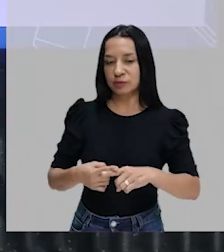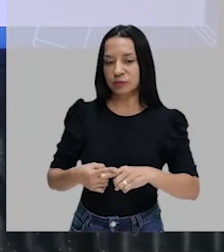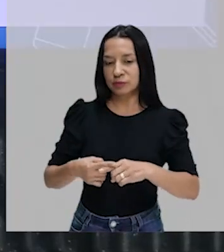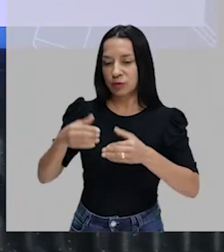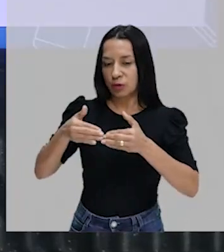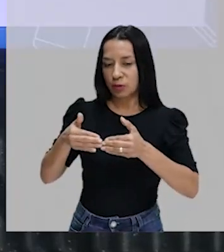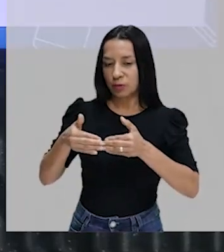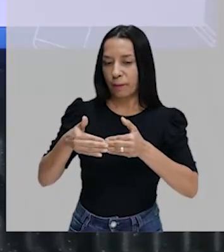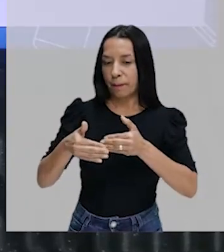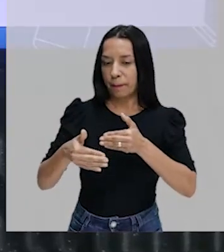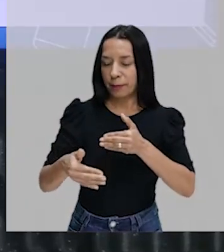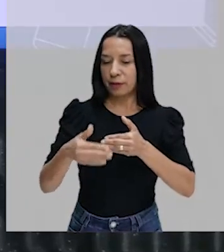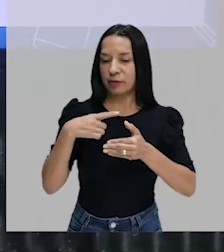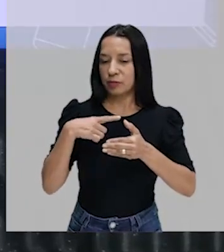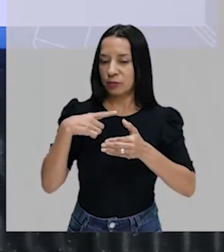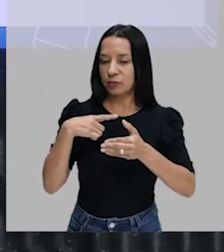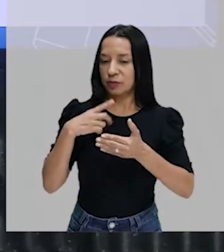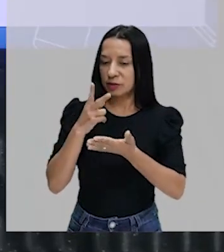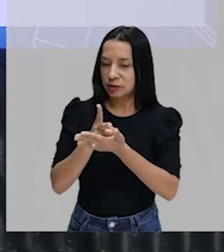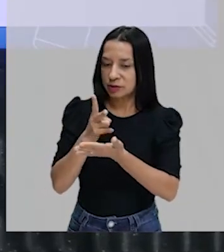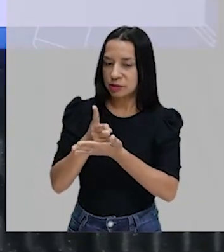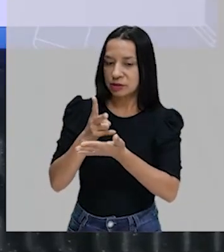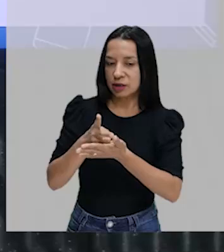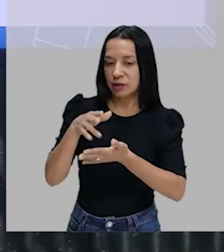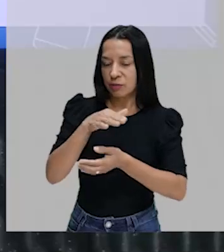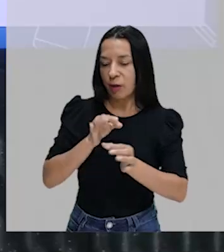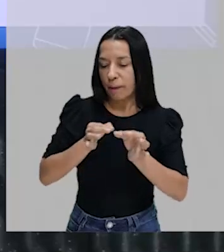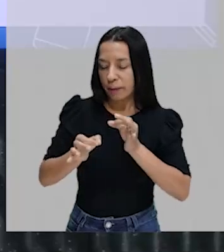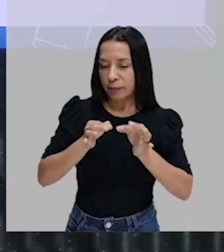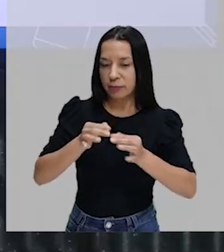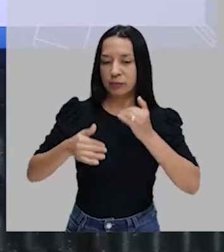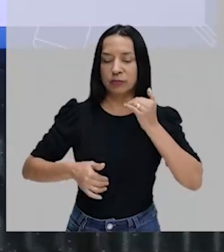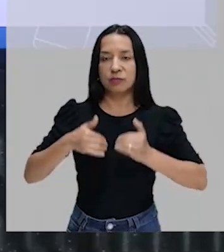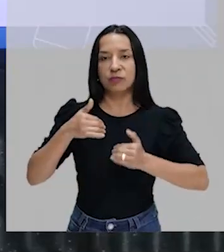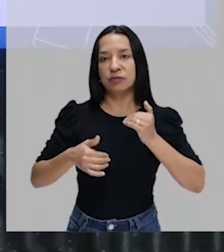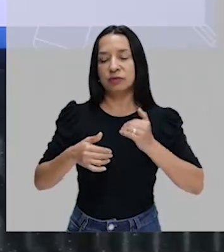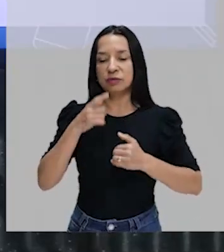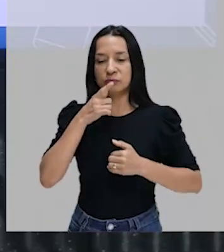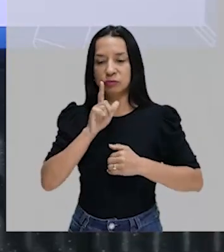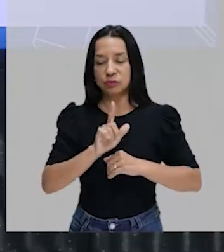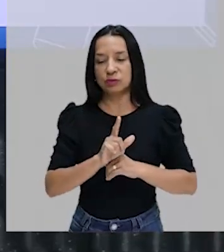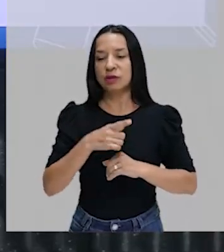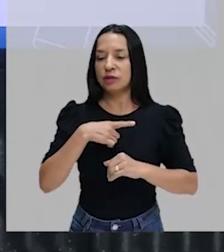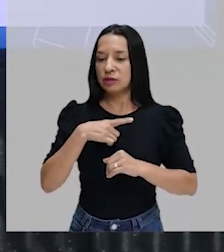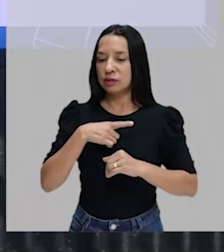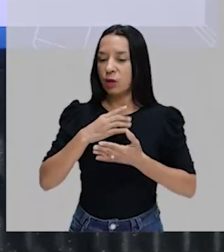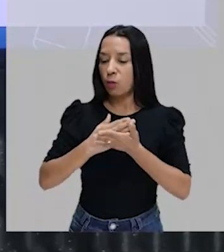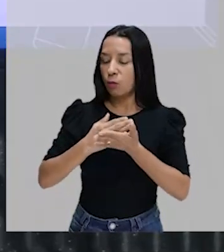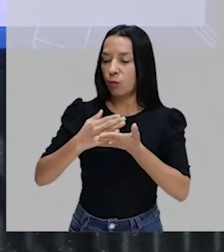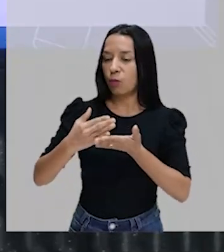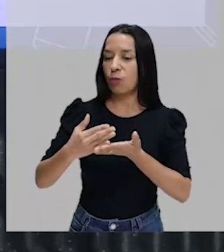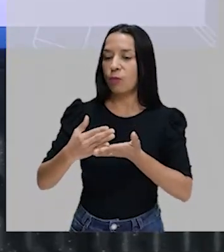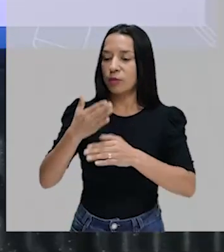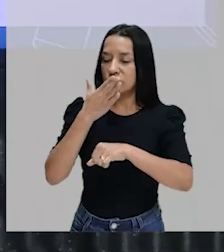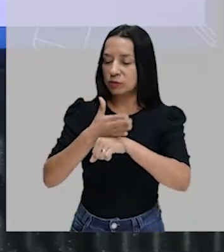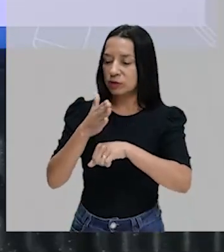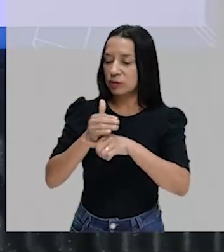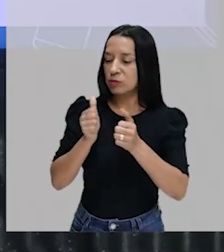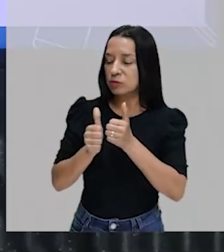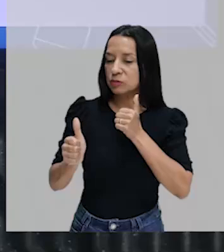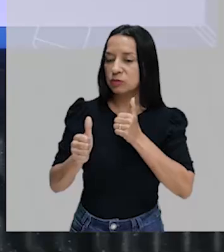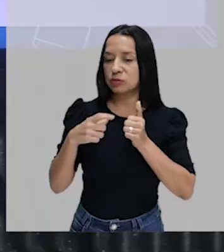busca-se a manutenção do nível de preparação física atingido. Existe um princípio do treinamento esportivo que é o princípio